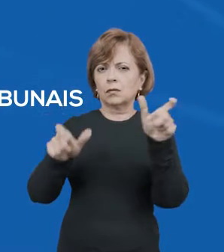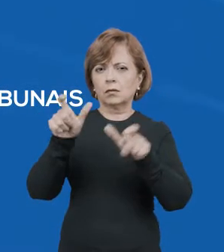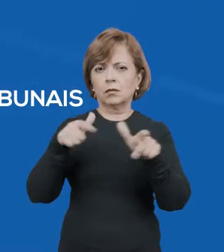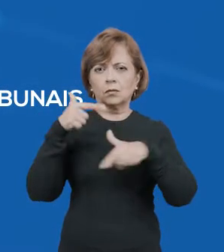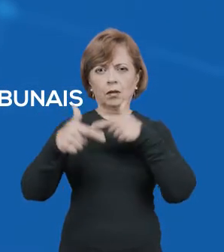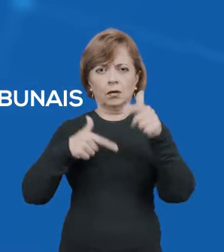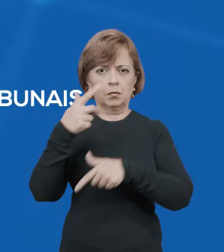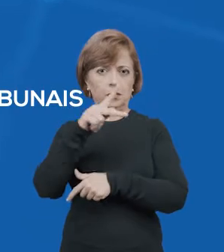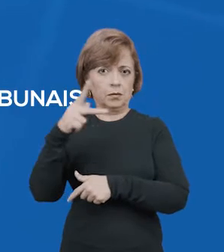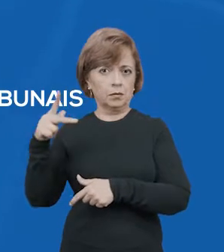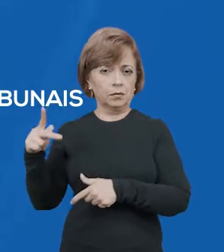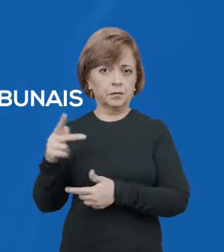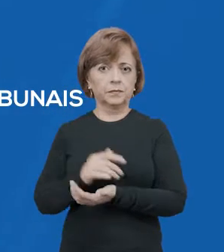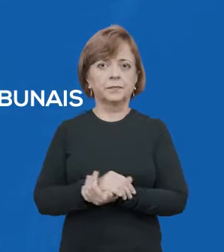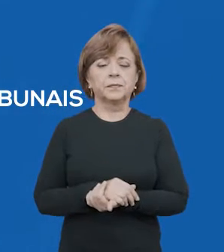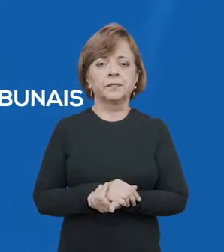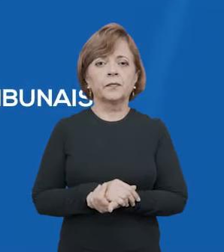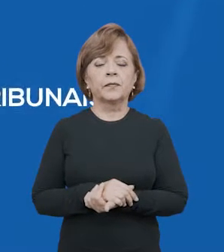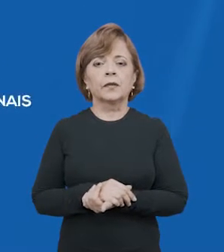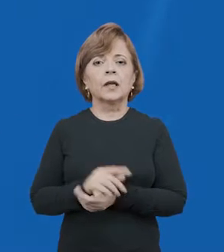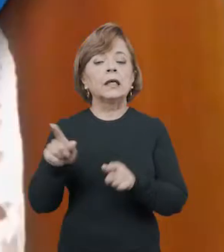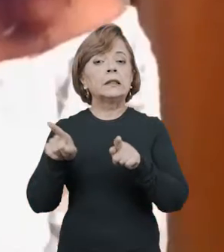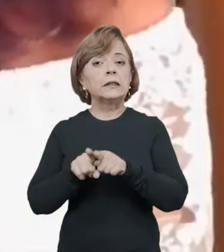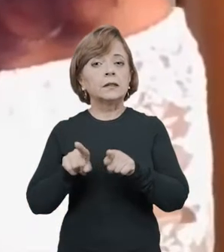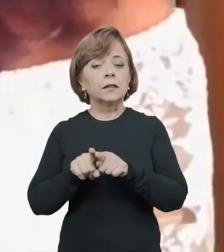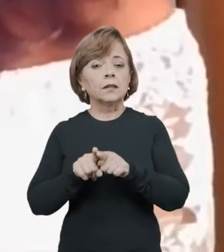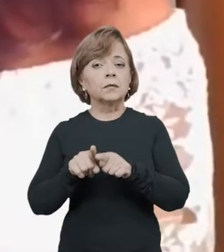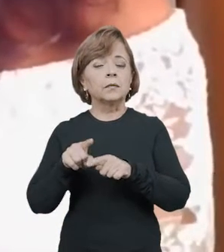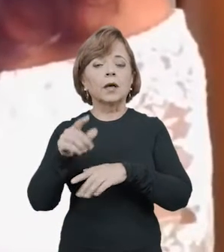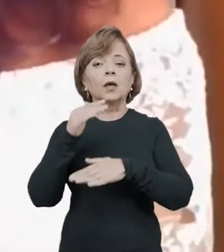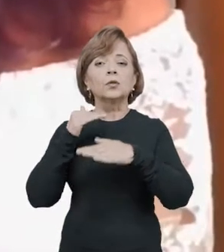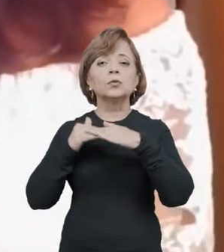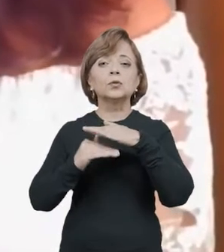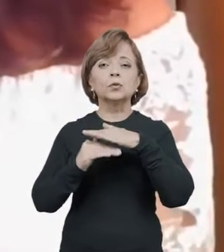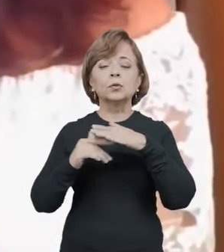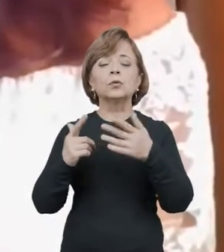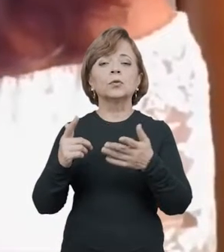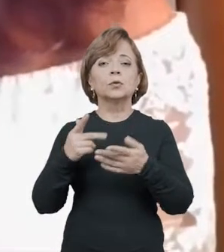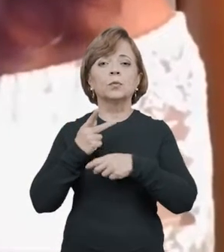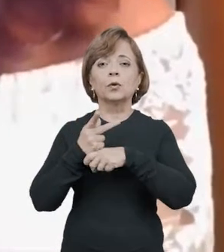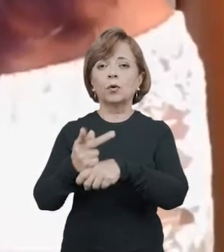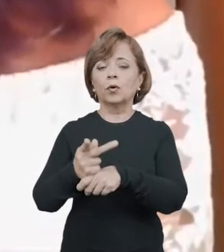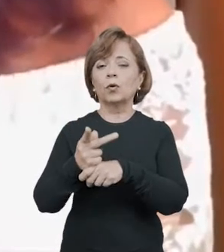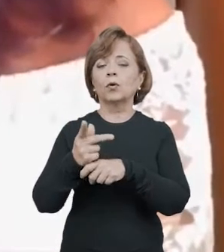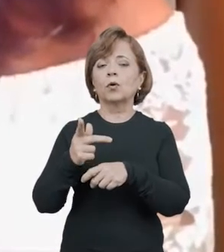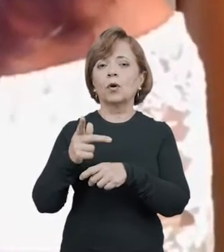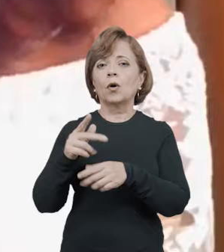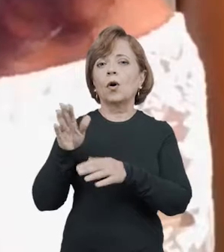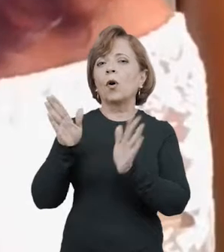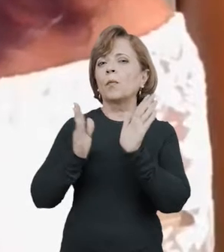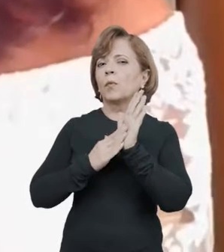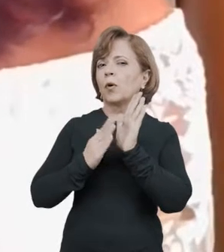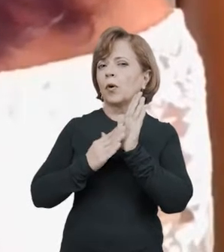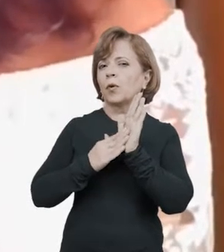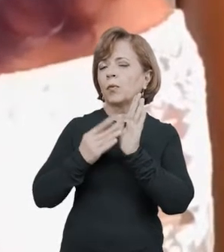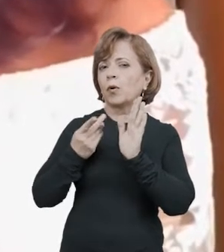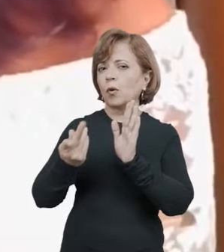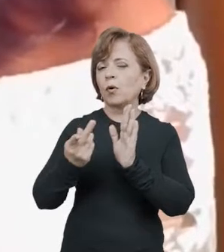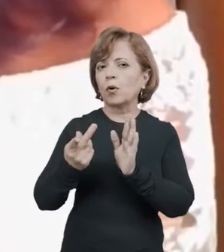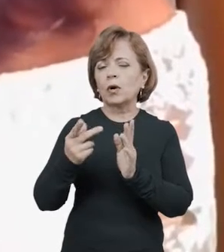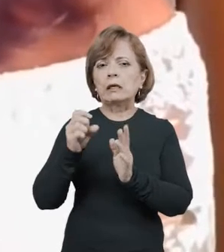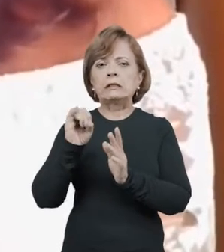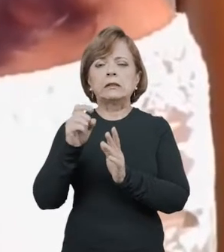autoridades citadas. Além disso, a Subprocuradoria também propõe a ação civil para a decretação da perda